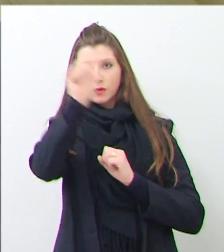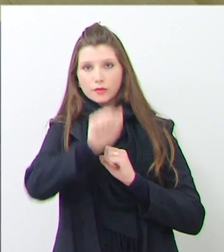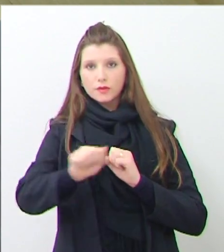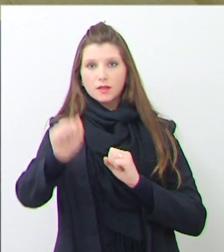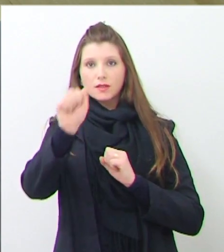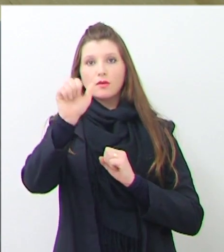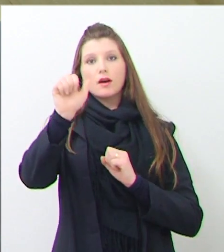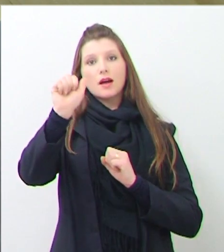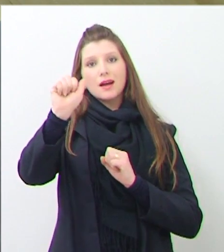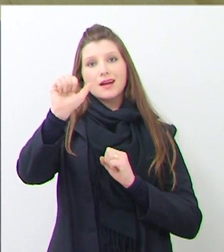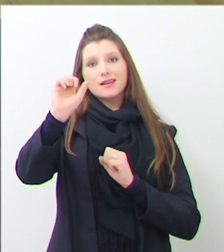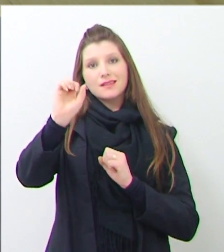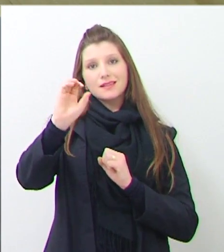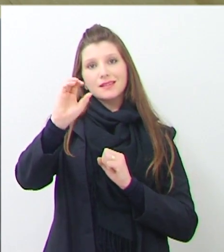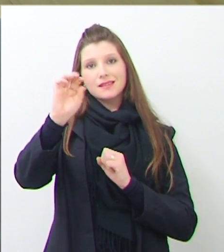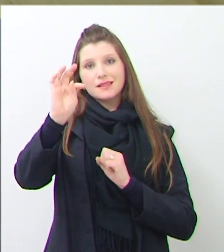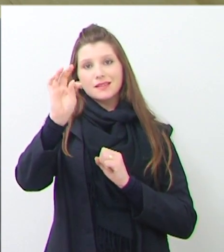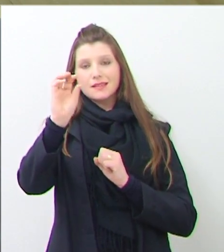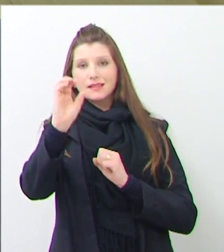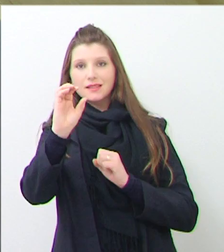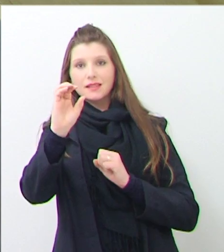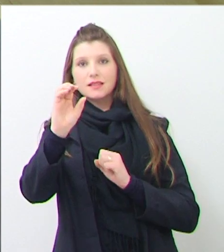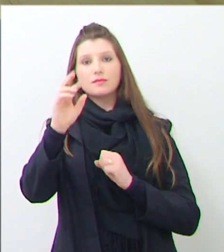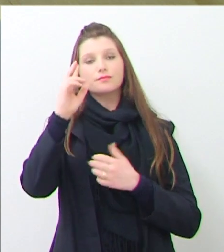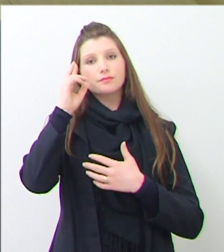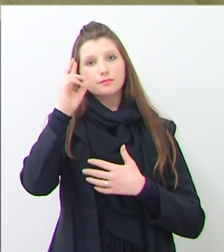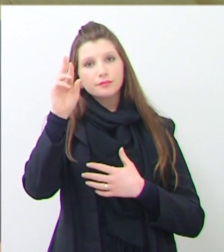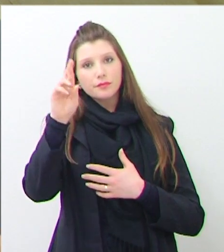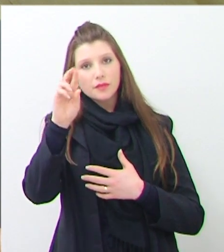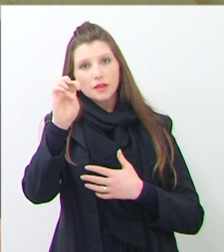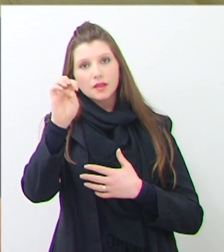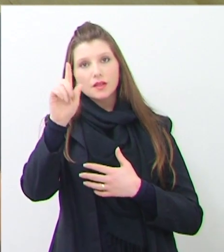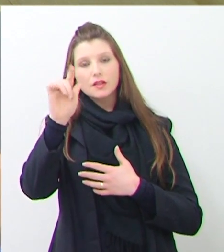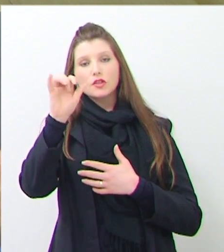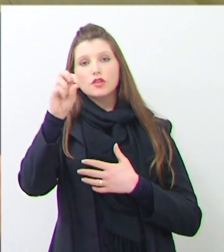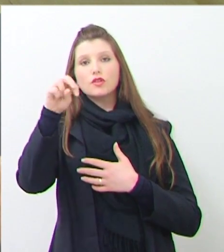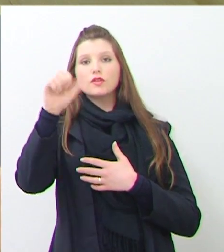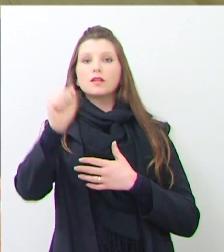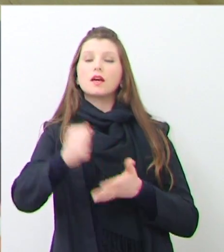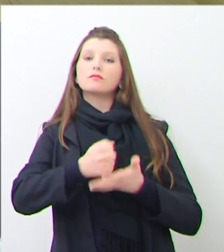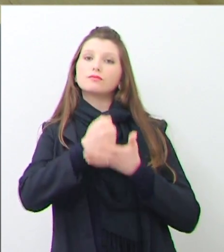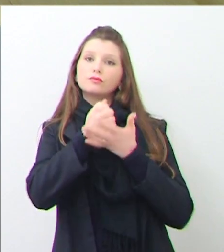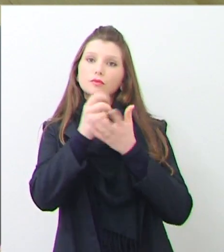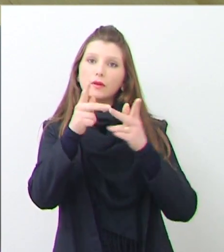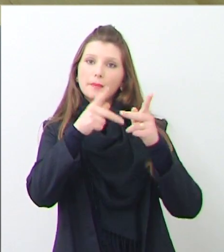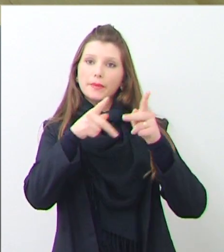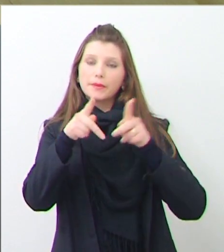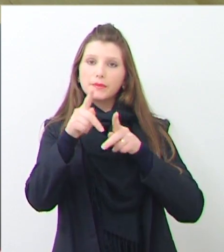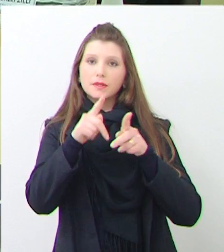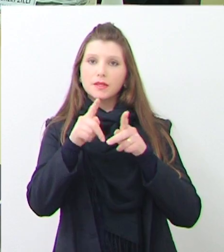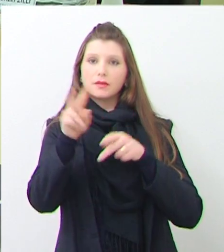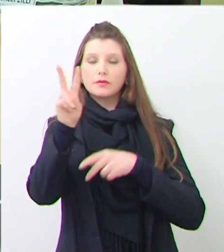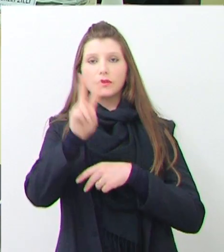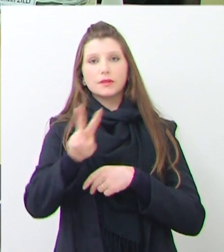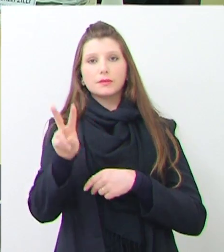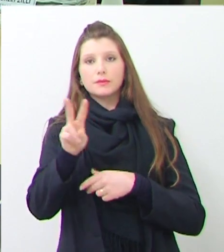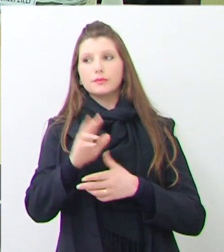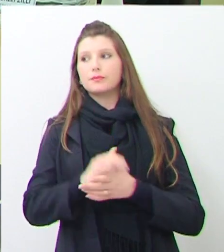ASIC. Atenciosamente, Silvana Regina Besbirolo Darós, assessora parlamentar.